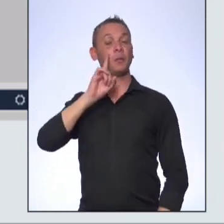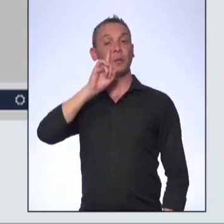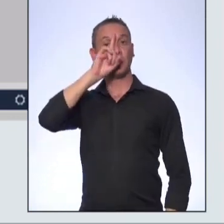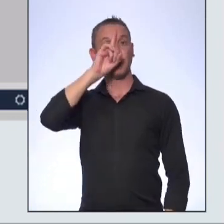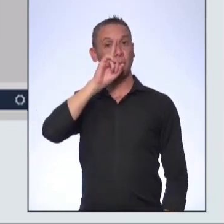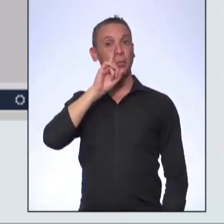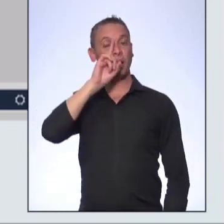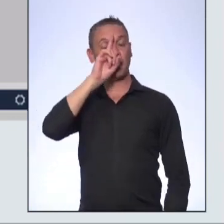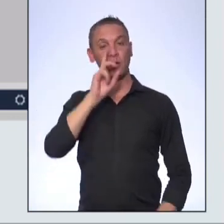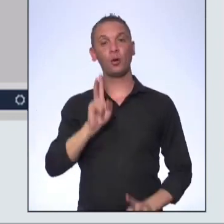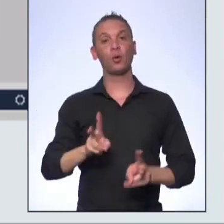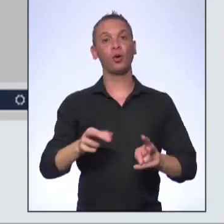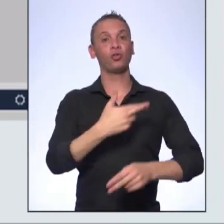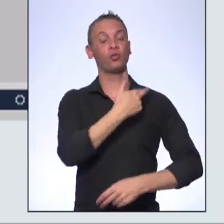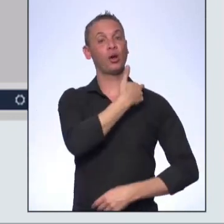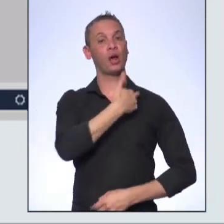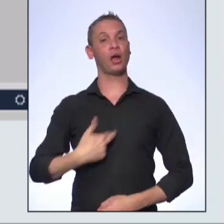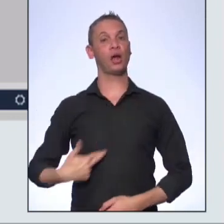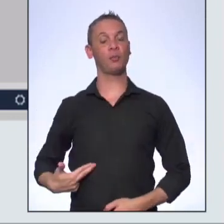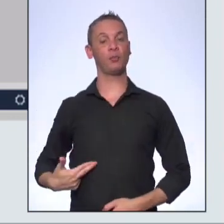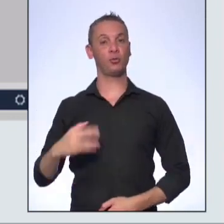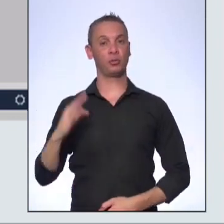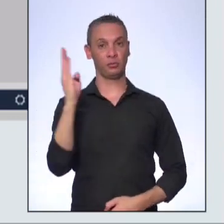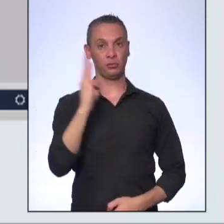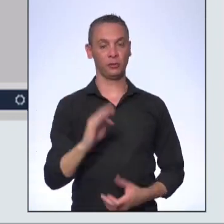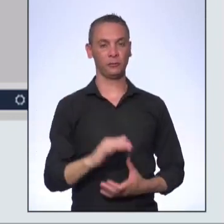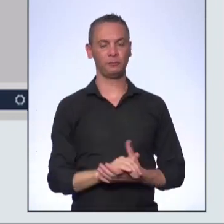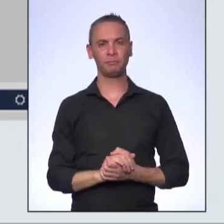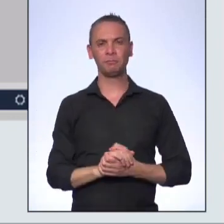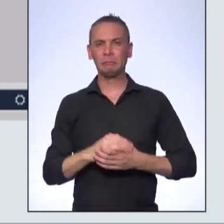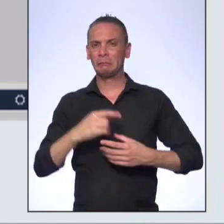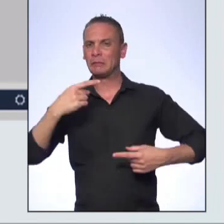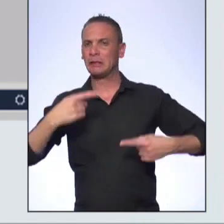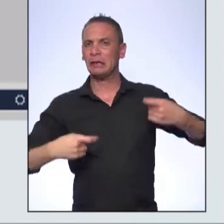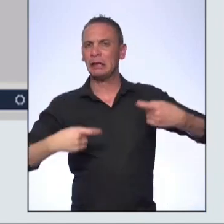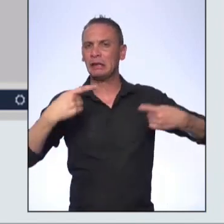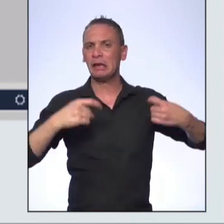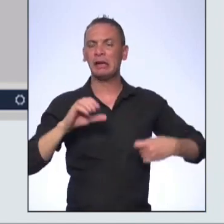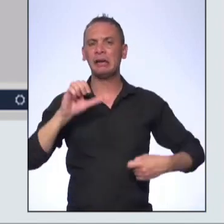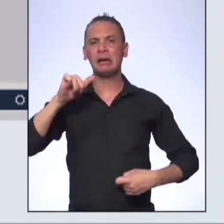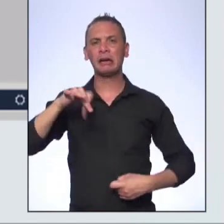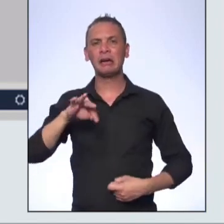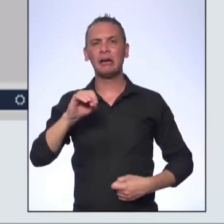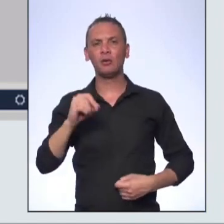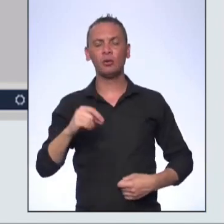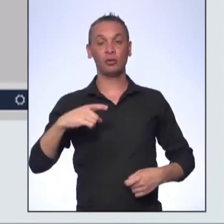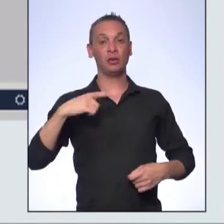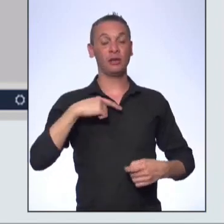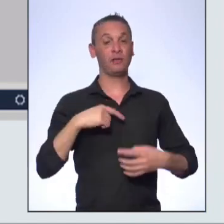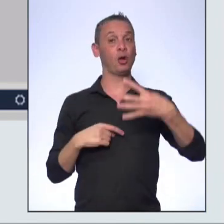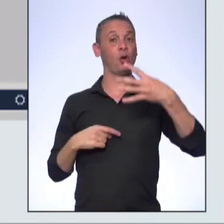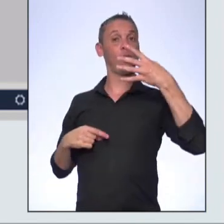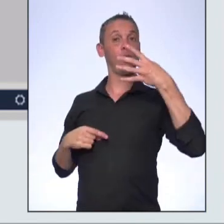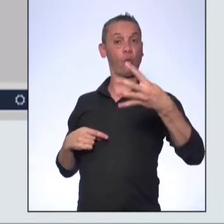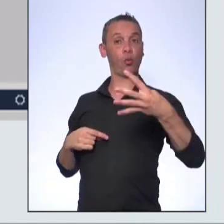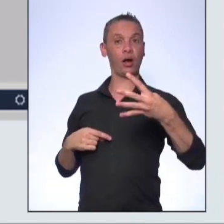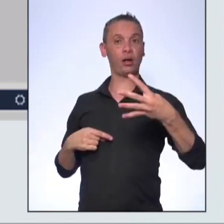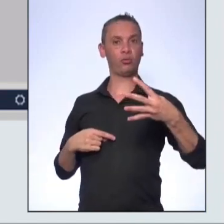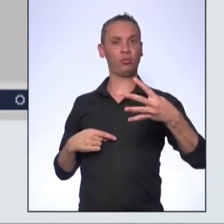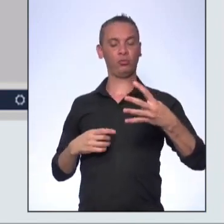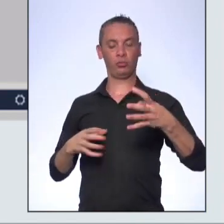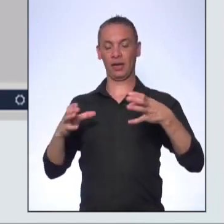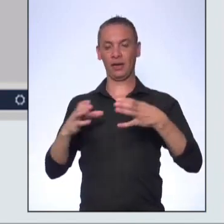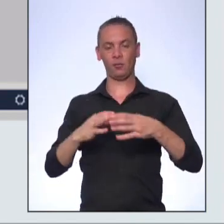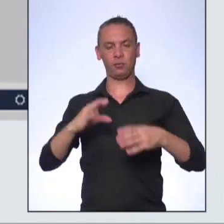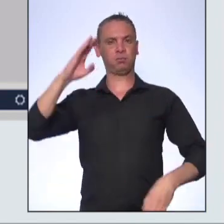da República Brasileira. A Guerra de Canudos foi marcada por 4 expedições militares enviadas para combater